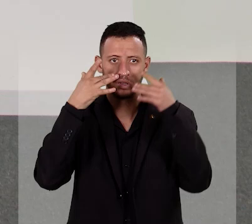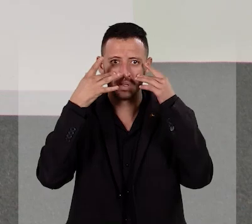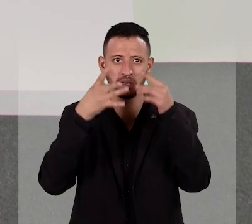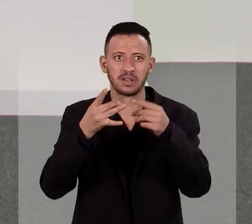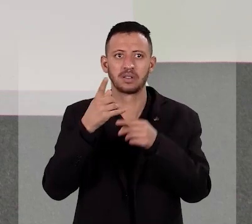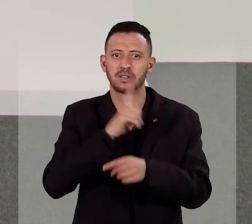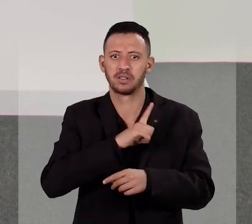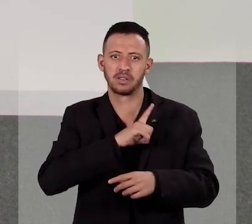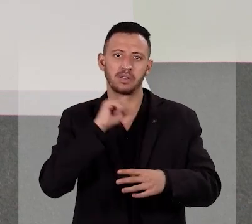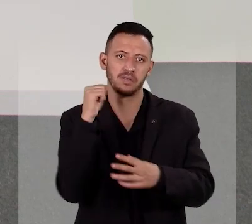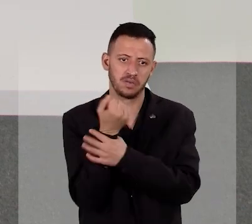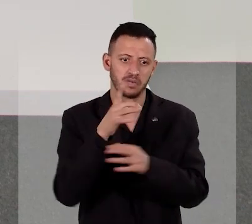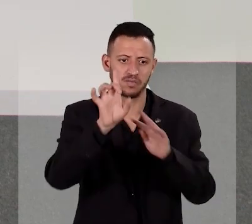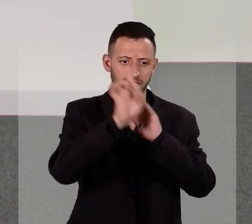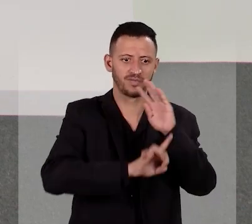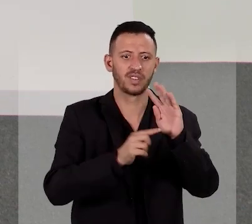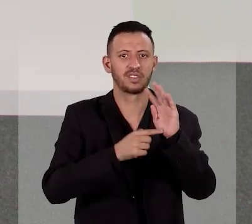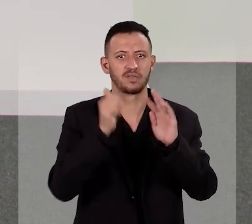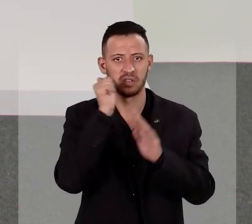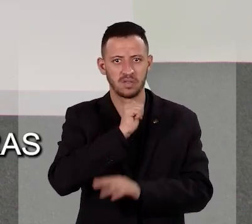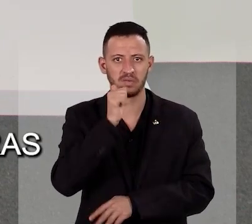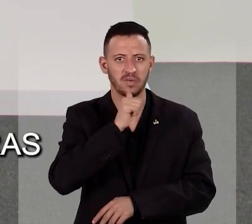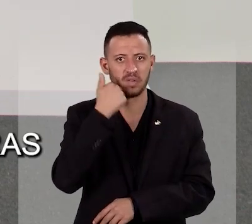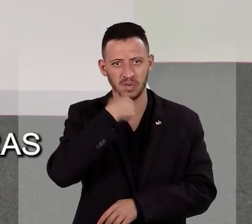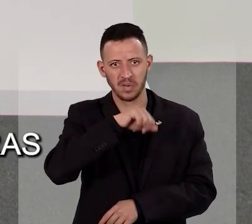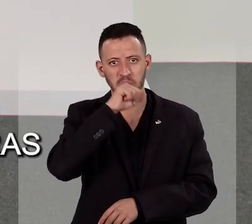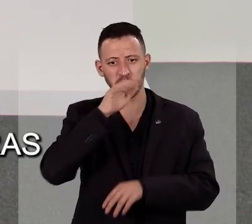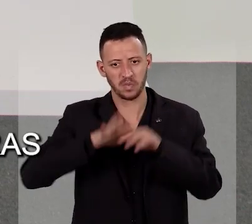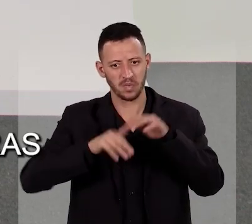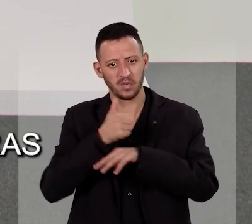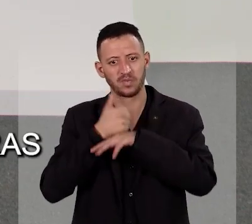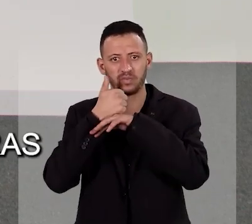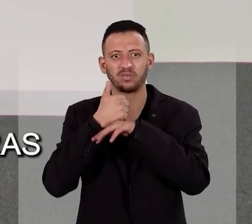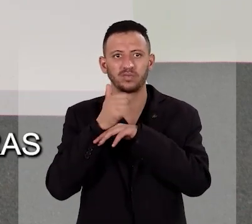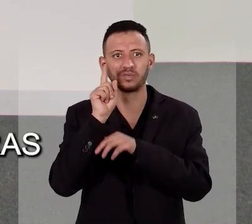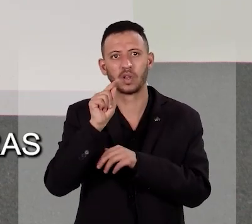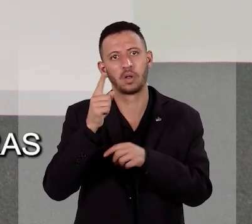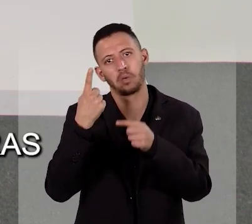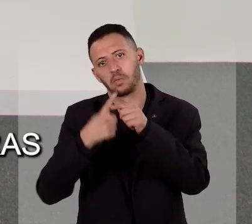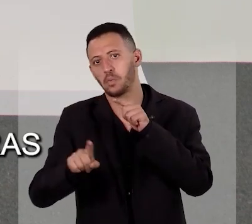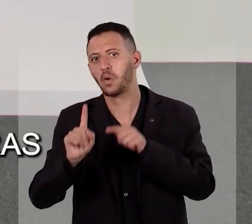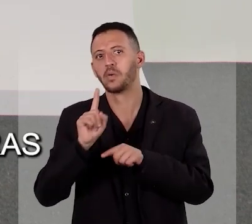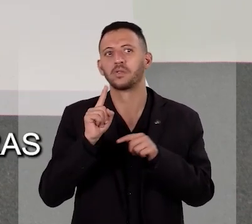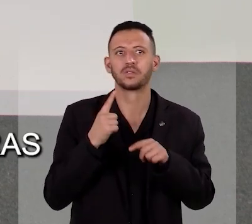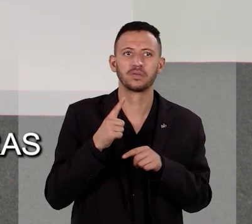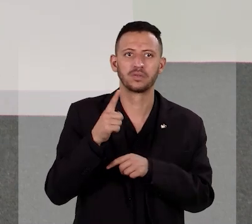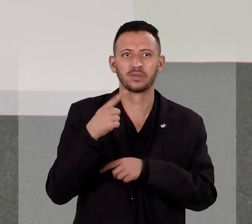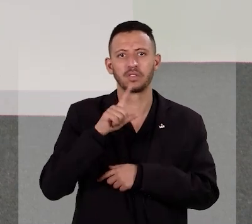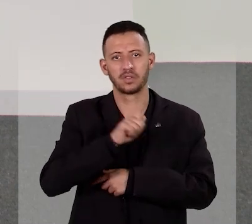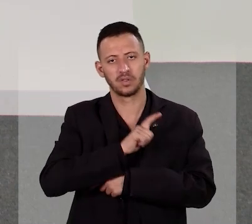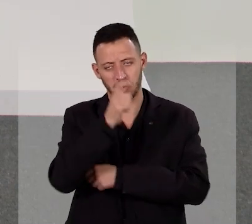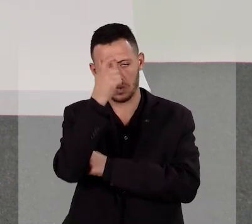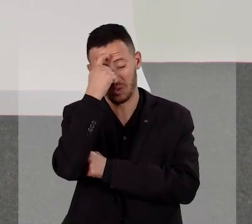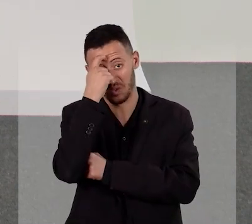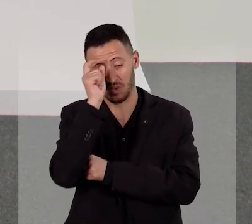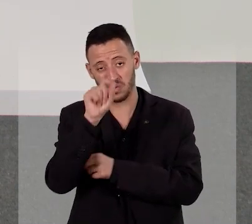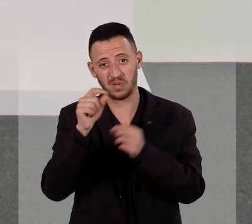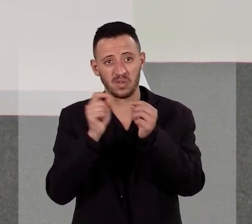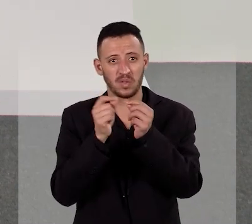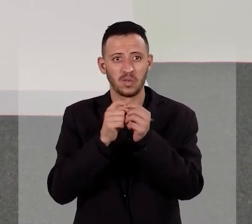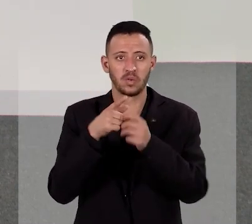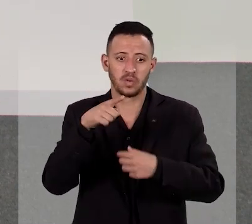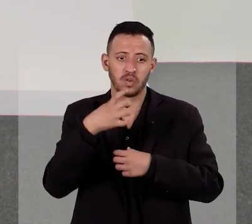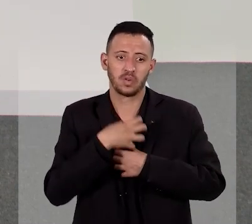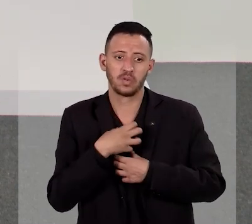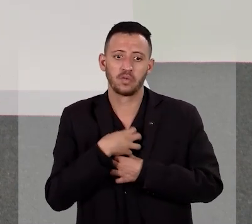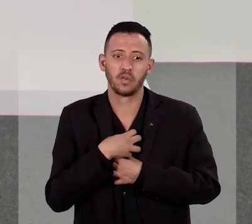está sempre atento para garantir que os direitos das mulheres mães trabalhadoras não sejam violados. E a conscientização